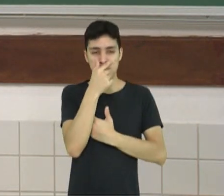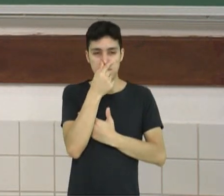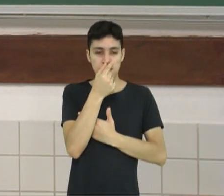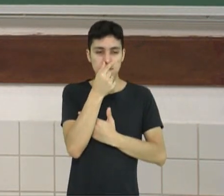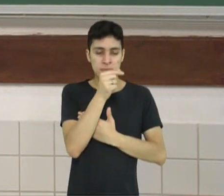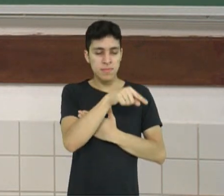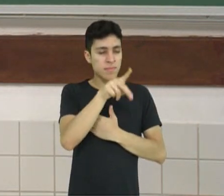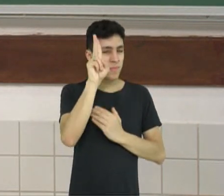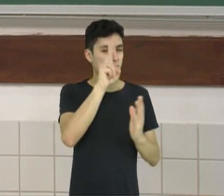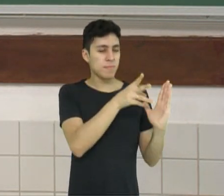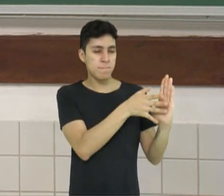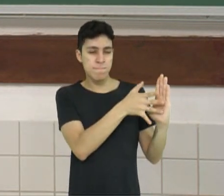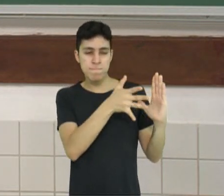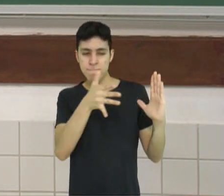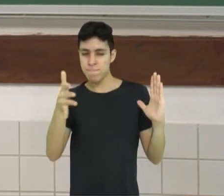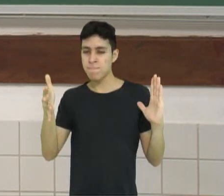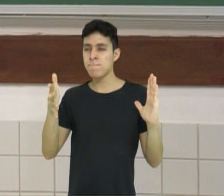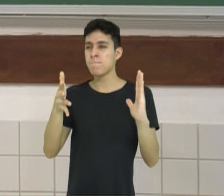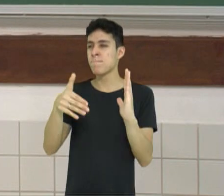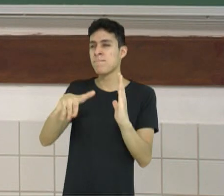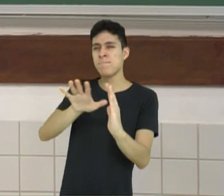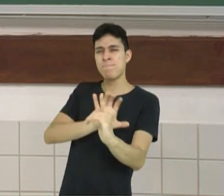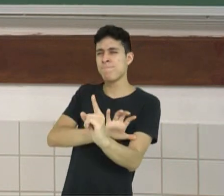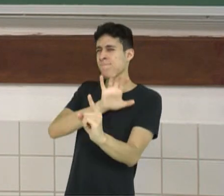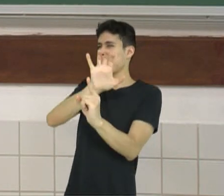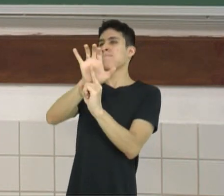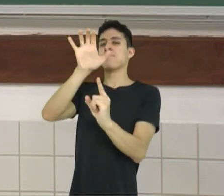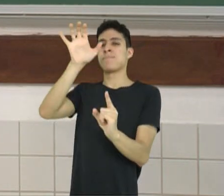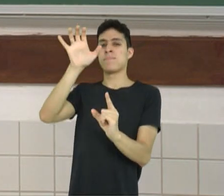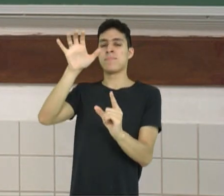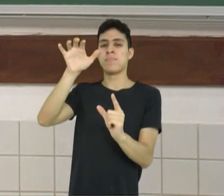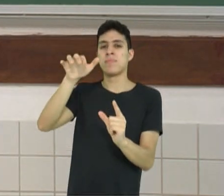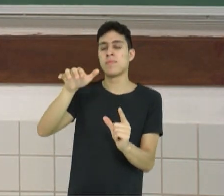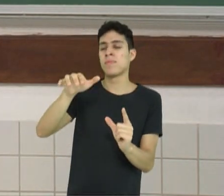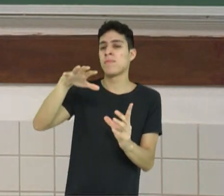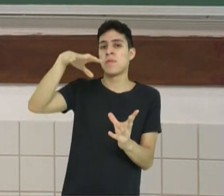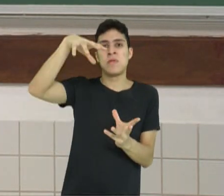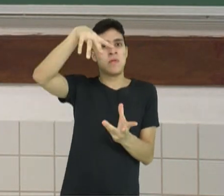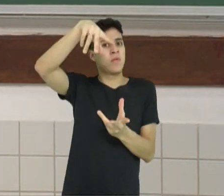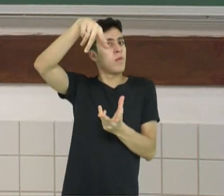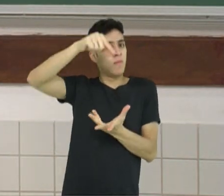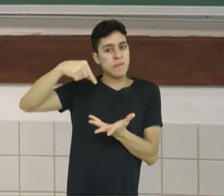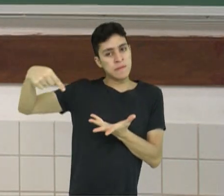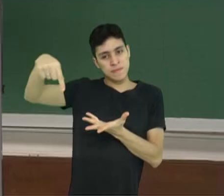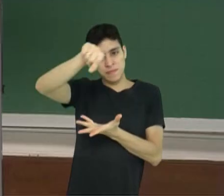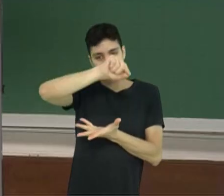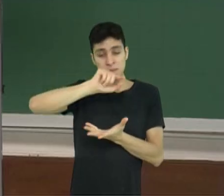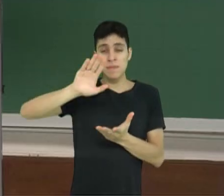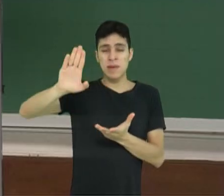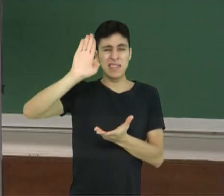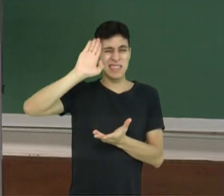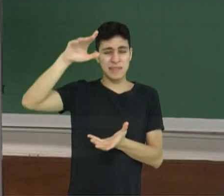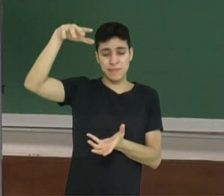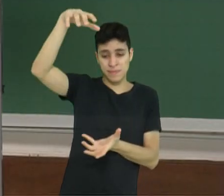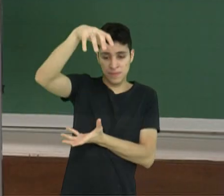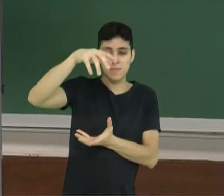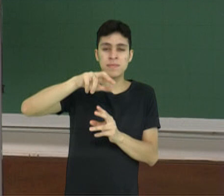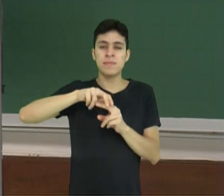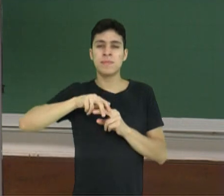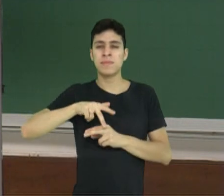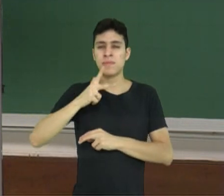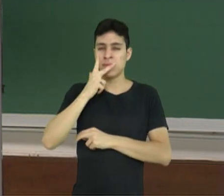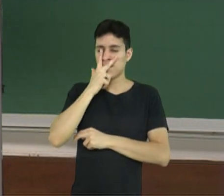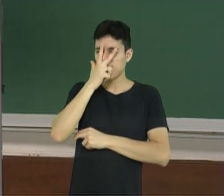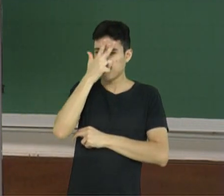que contribuiu para esses impactos ambientais, não só nas regiões polares, mas como em todo o planeta. Mas nas regiões polares, devido à